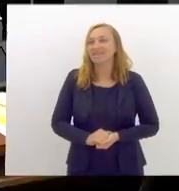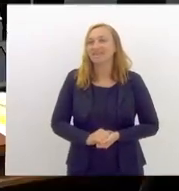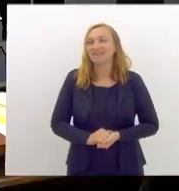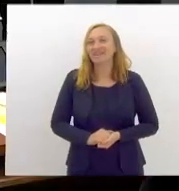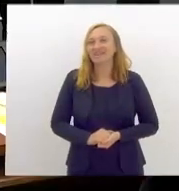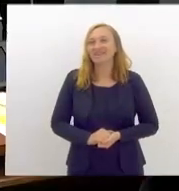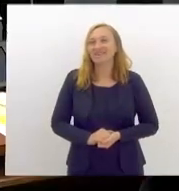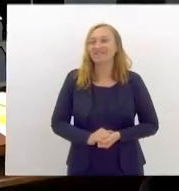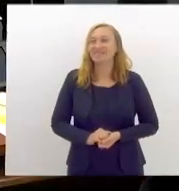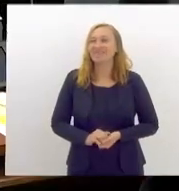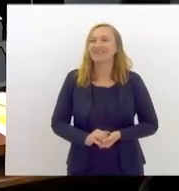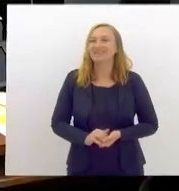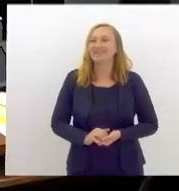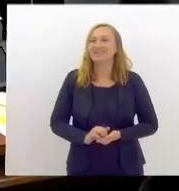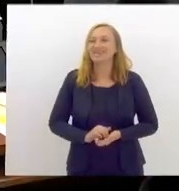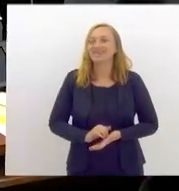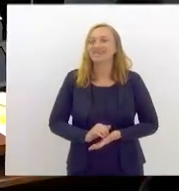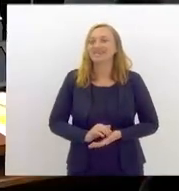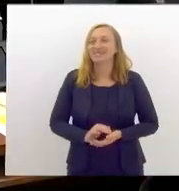coração